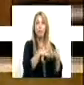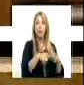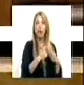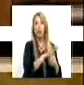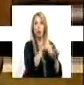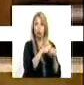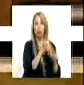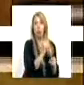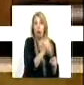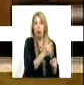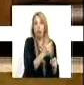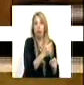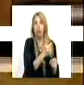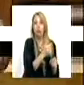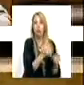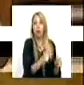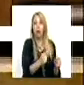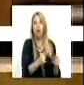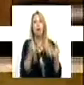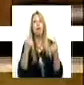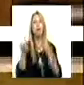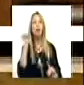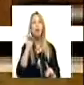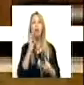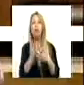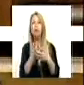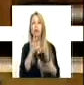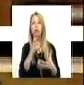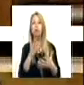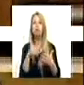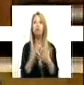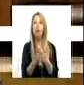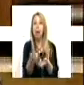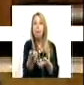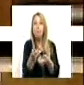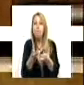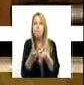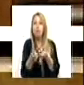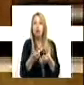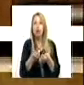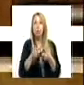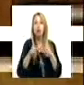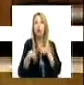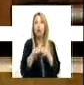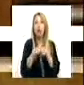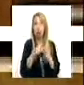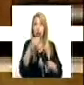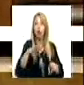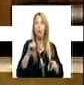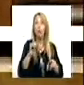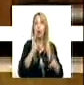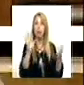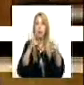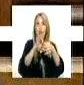o PEV, tiveram o mérito de puxar as políticas do governo PS para medidas mais justas